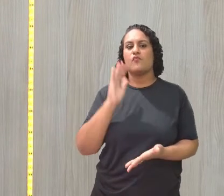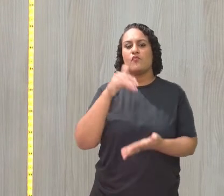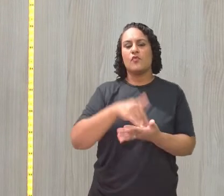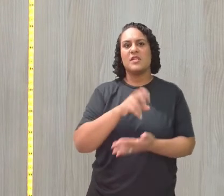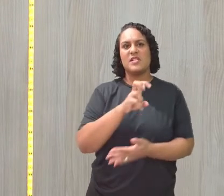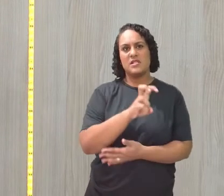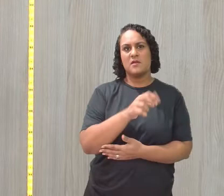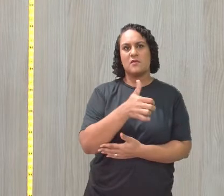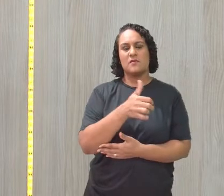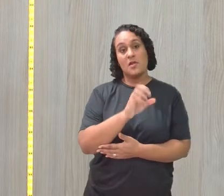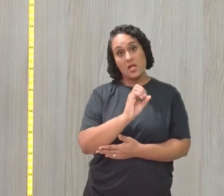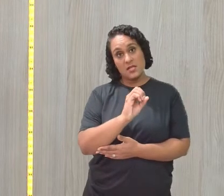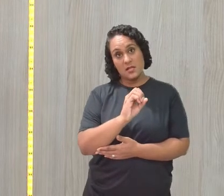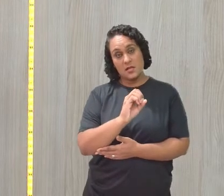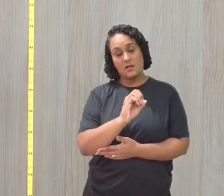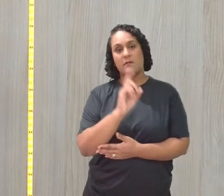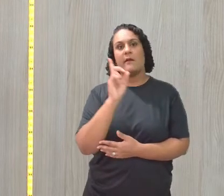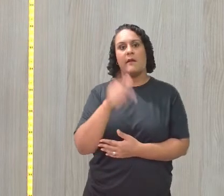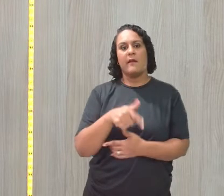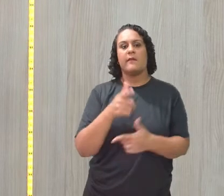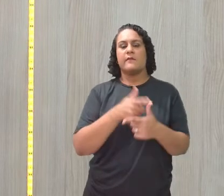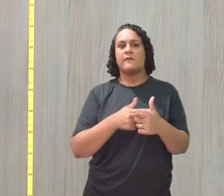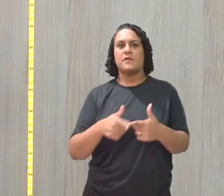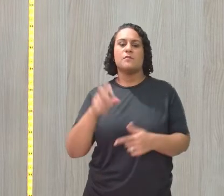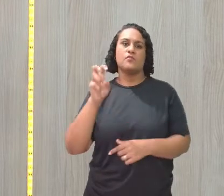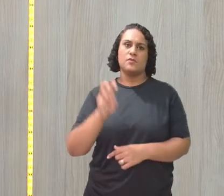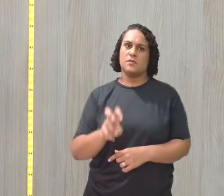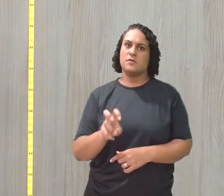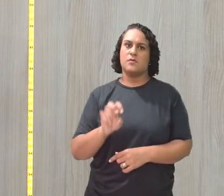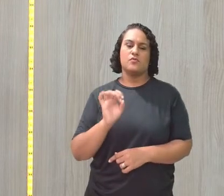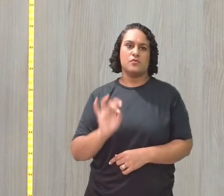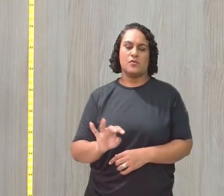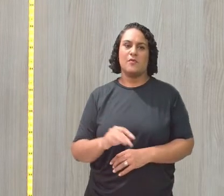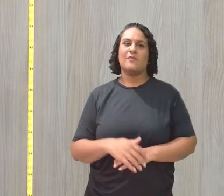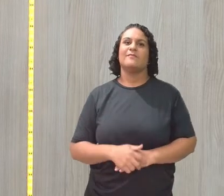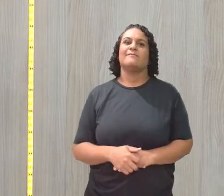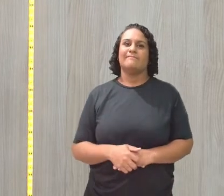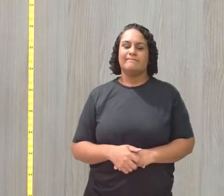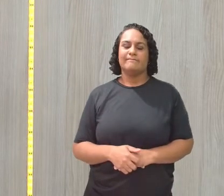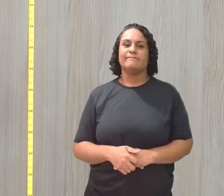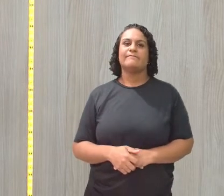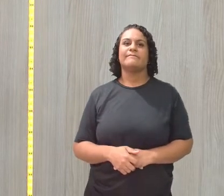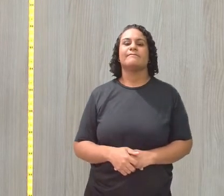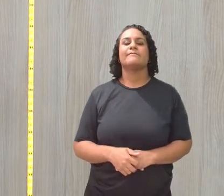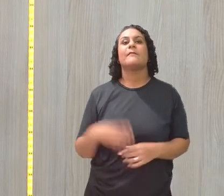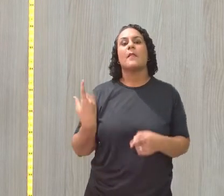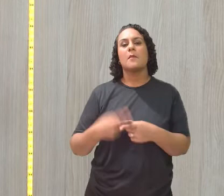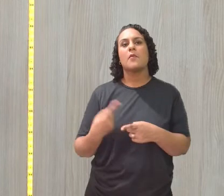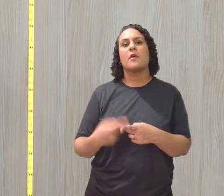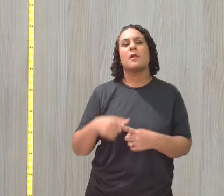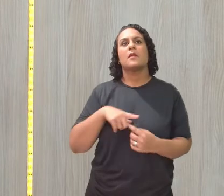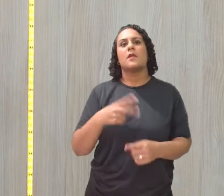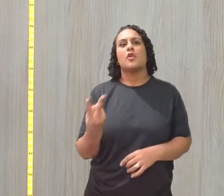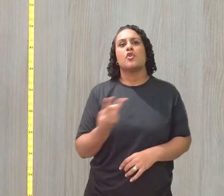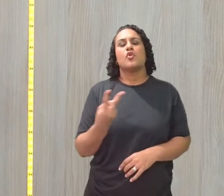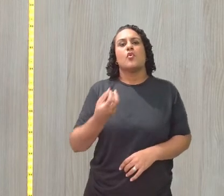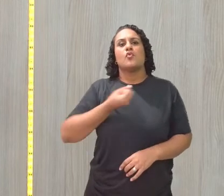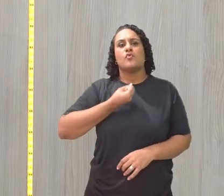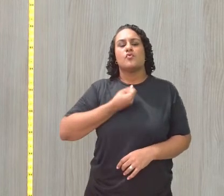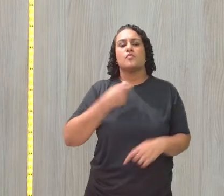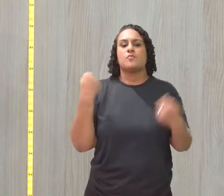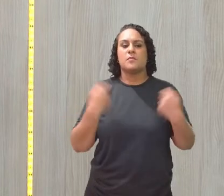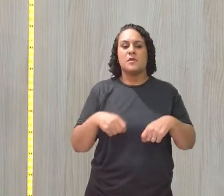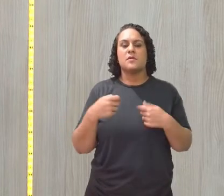e termina em 0, ele só é divisível por 5, né? Aí sim, porque eu tenho dois números e eu preciso